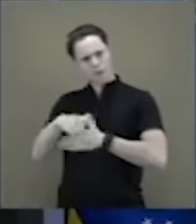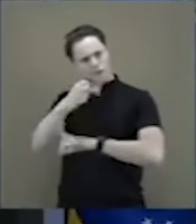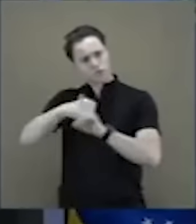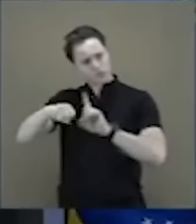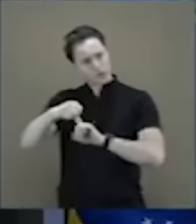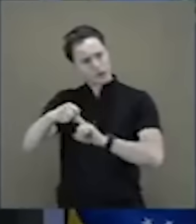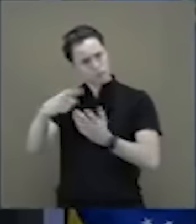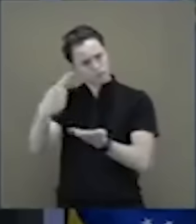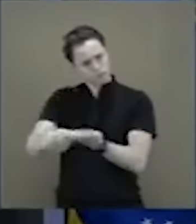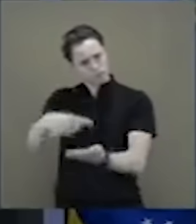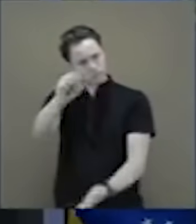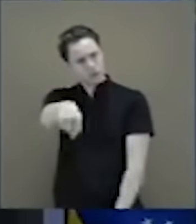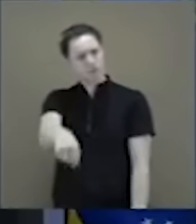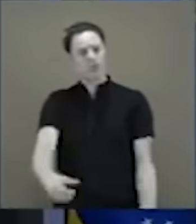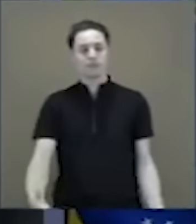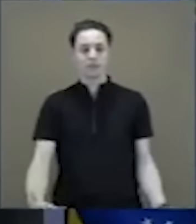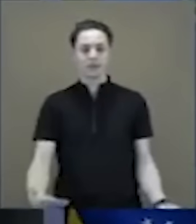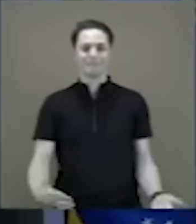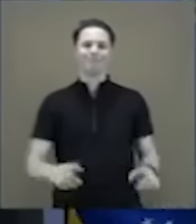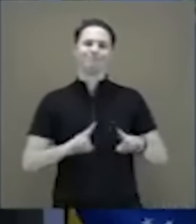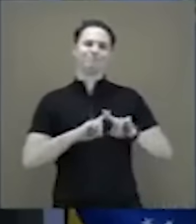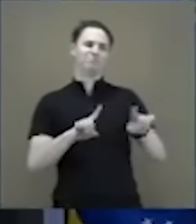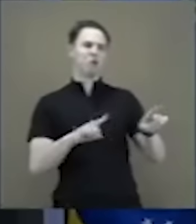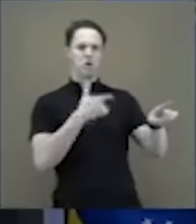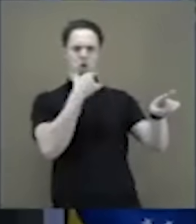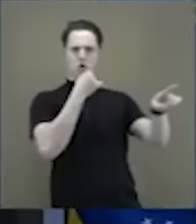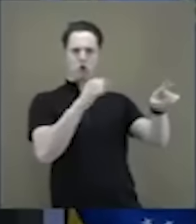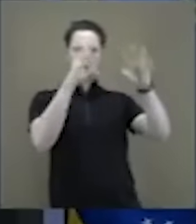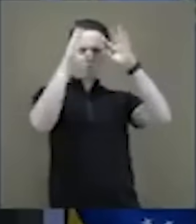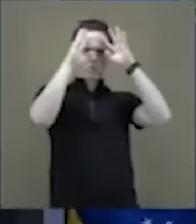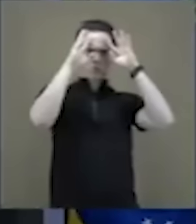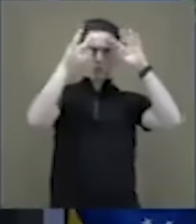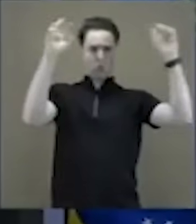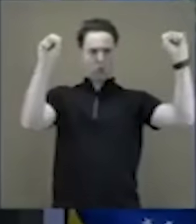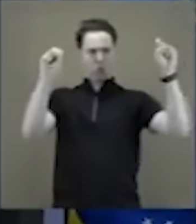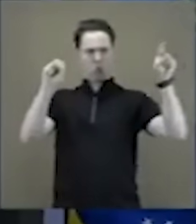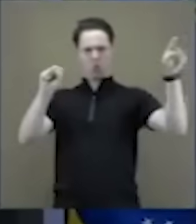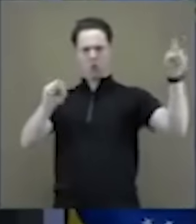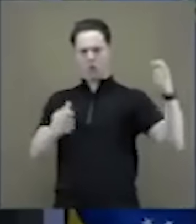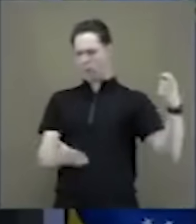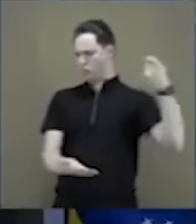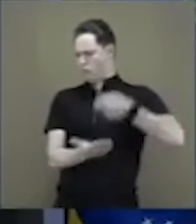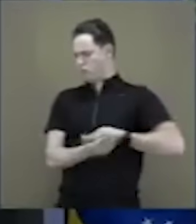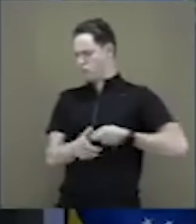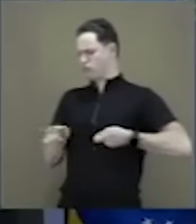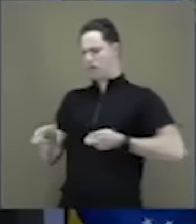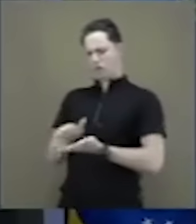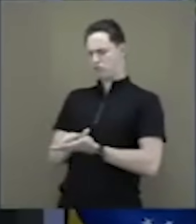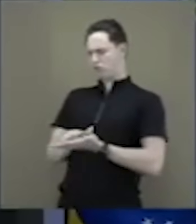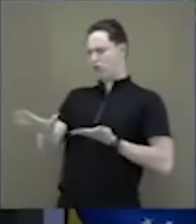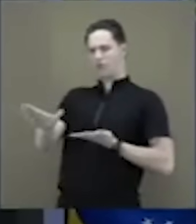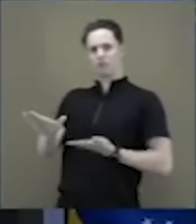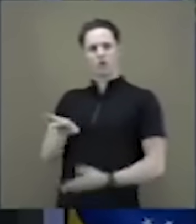Cumpre. Mas à luz do julgamento que nós tivemos do Supremo Tribunal Federal, isso não é o bastante.